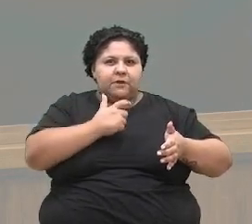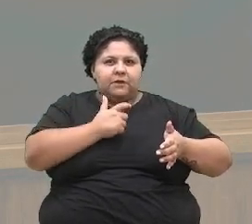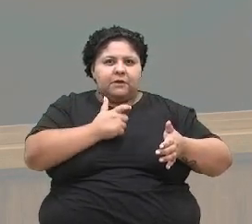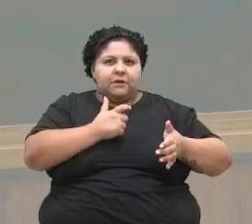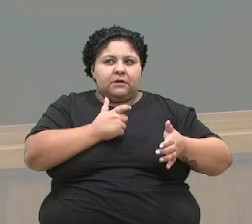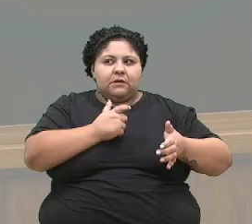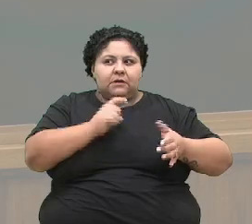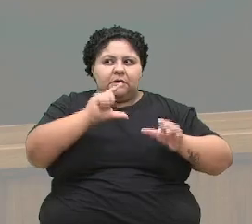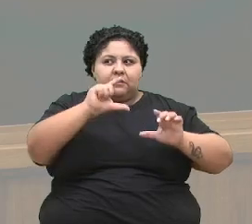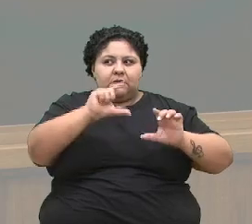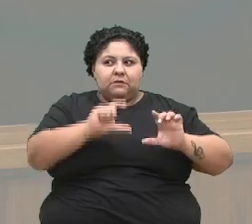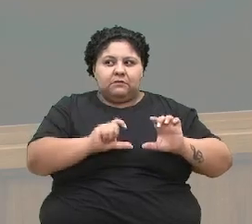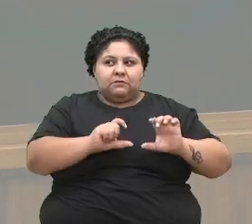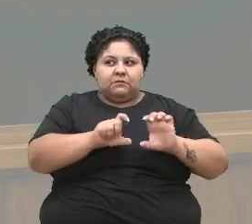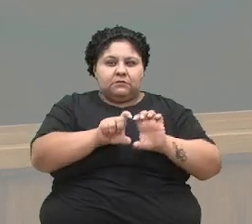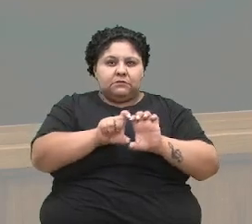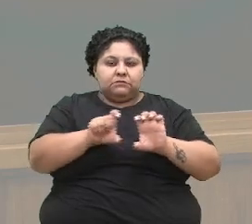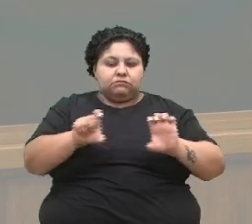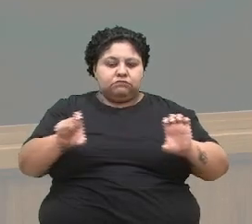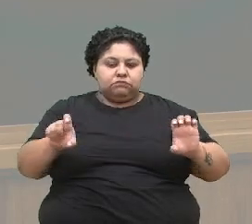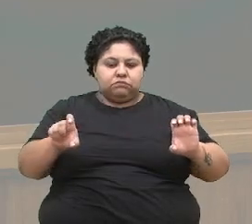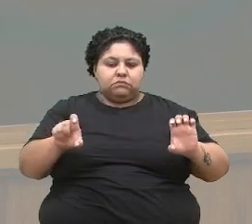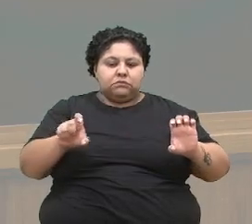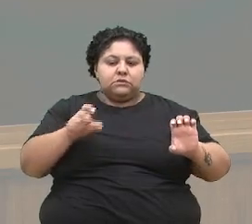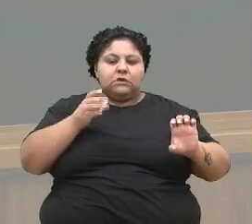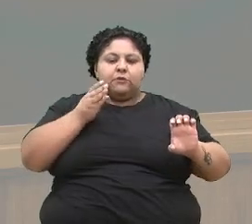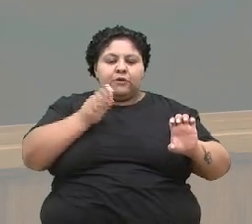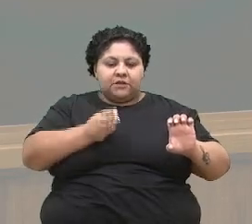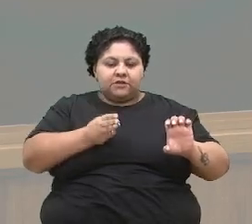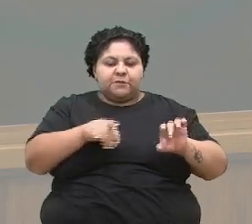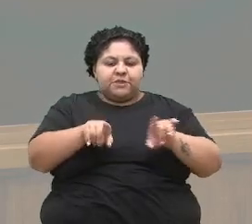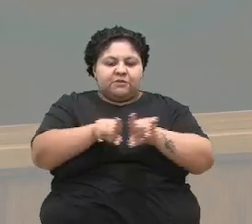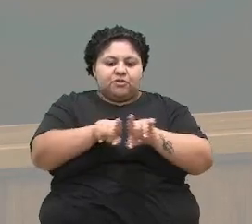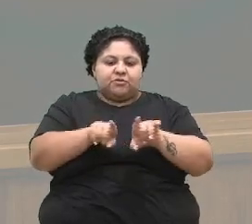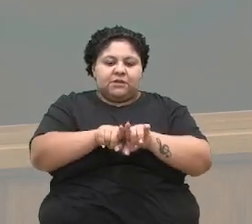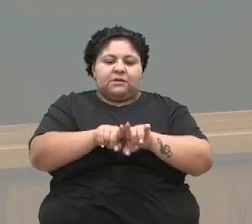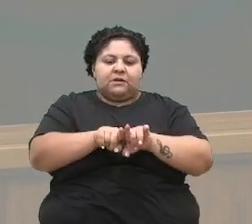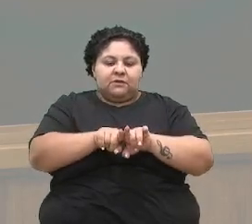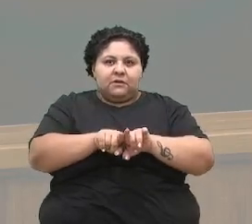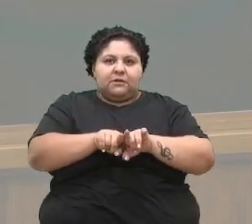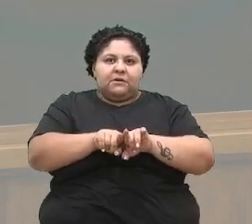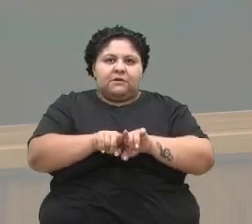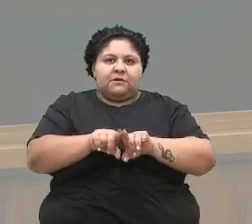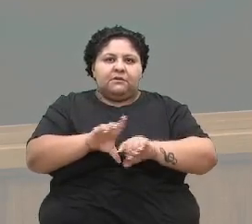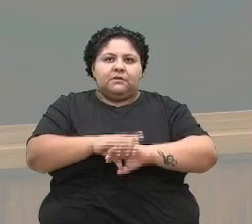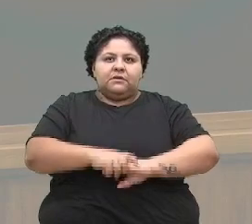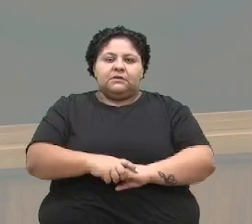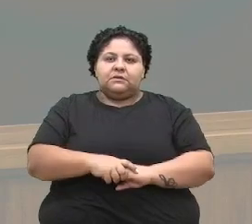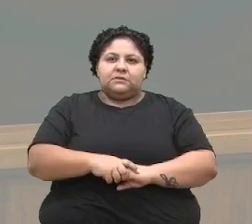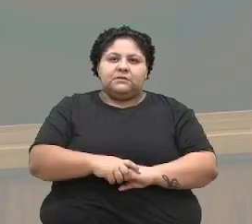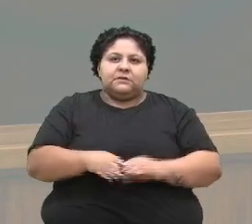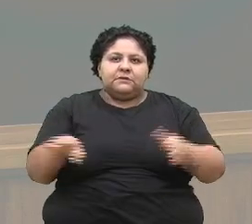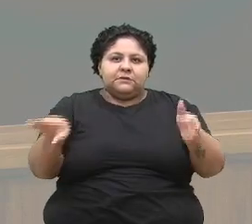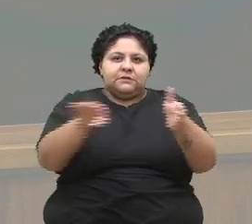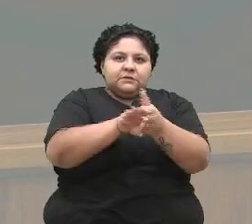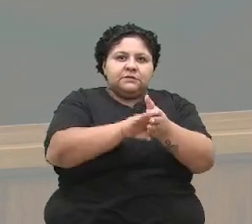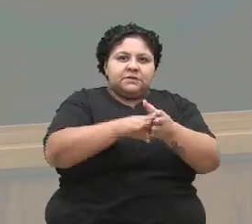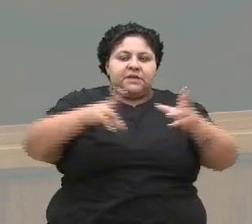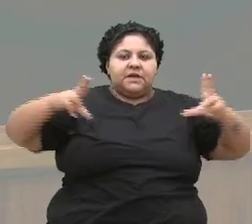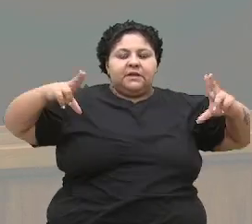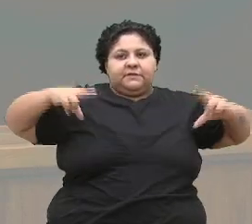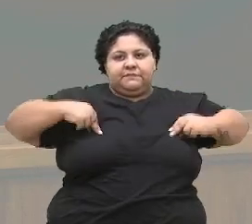vai dificultar cada vez mais o estacionamento, talvez beneficie também esses estacionamentos privados,